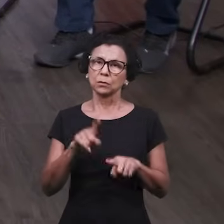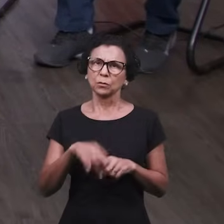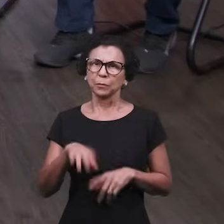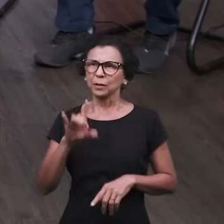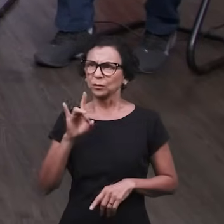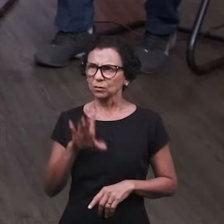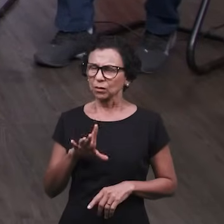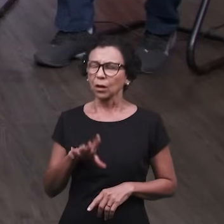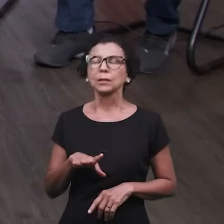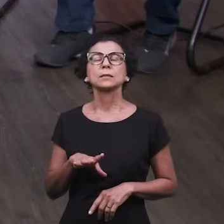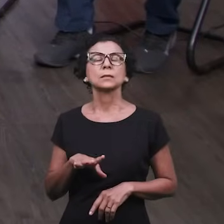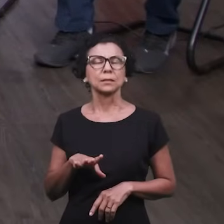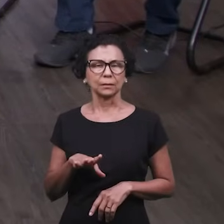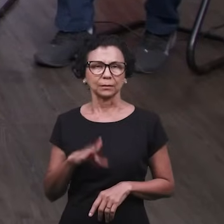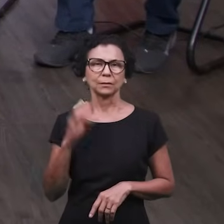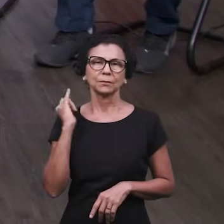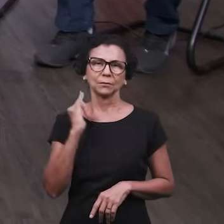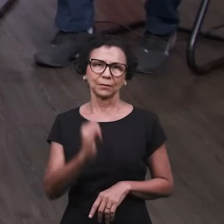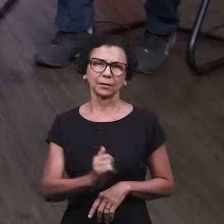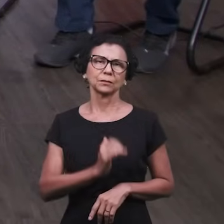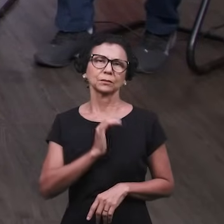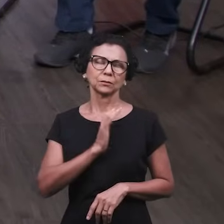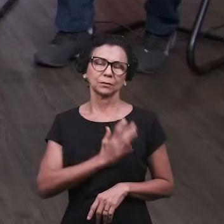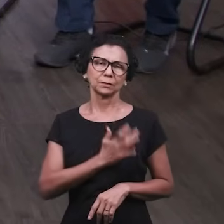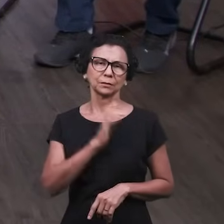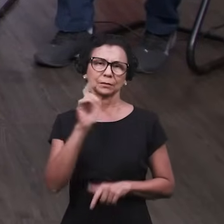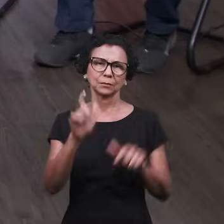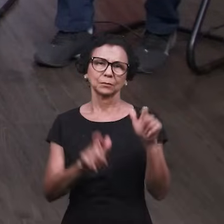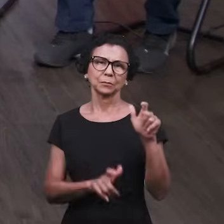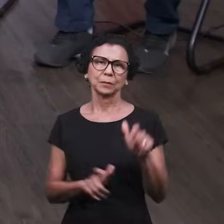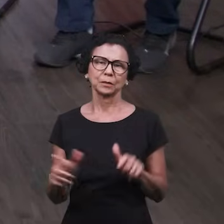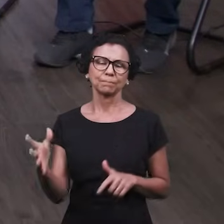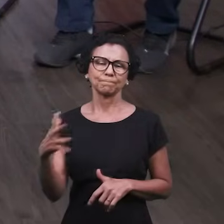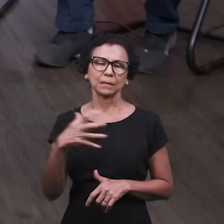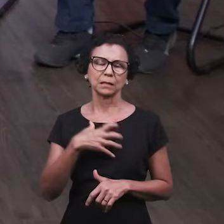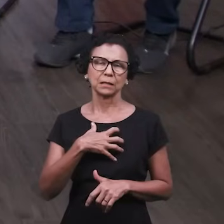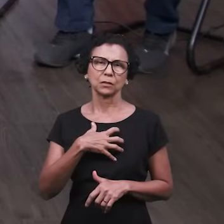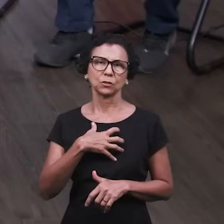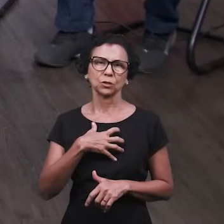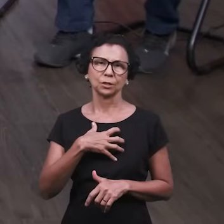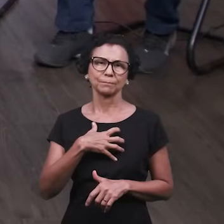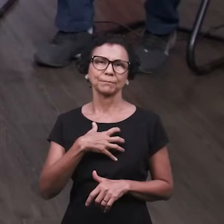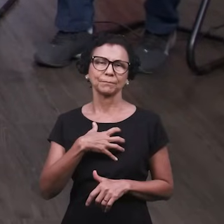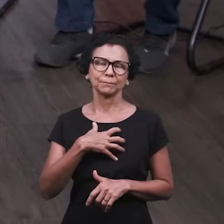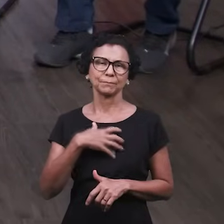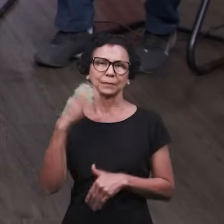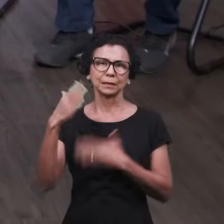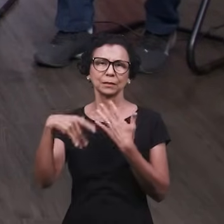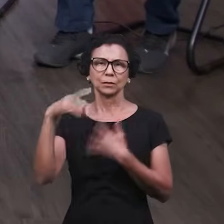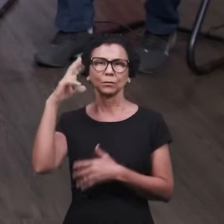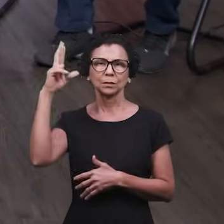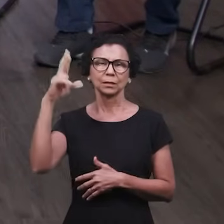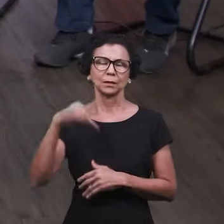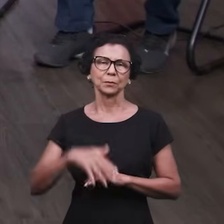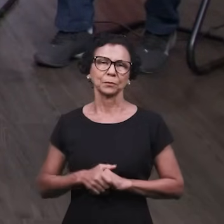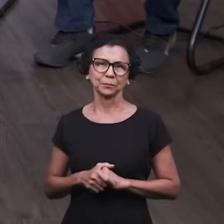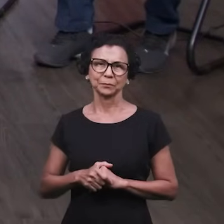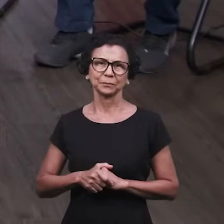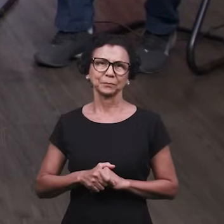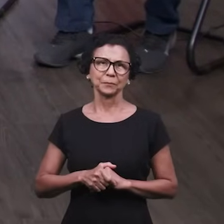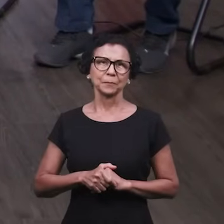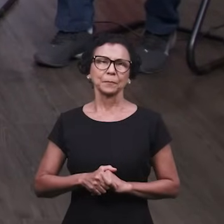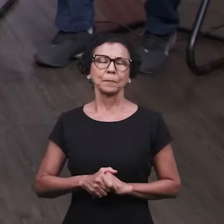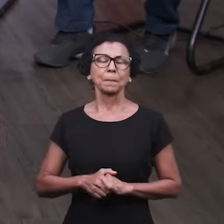instrumental. Dessa forma, vai falar nos corações e pessoas serão alcançadas através do louvor. Nós